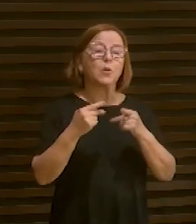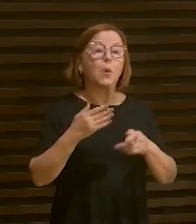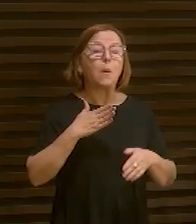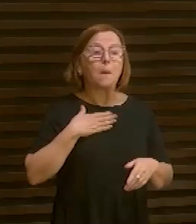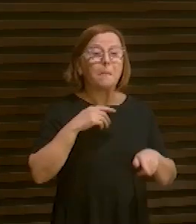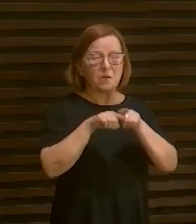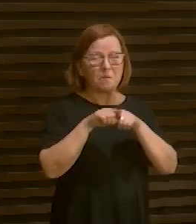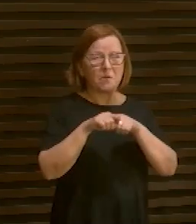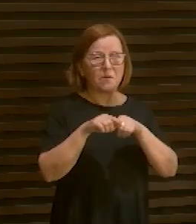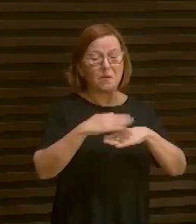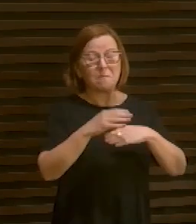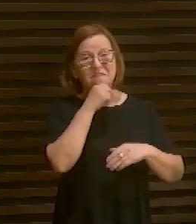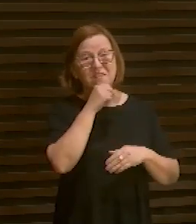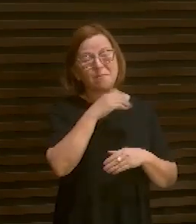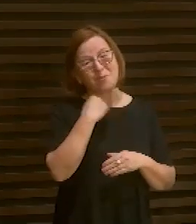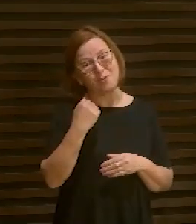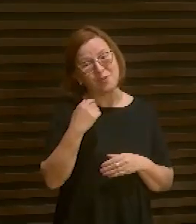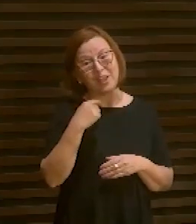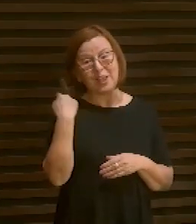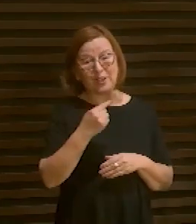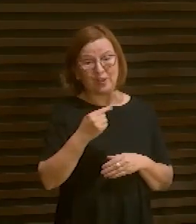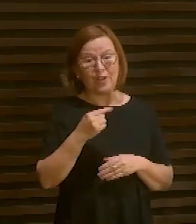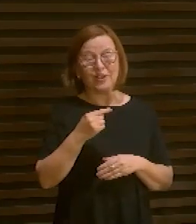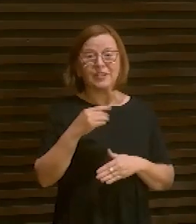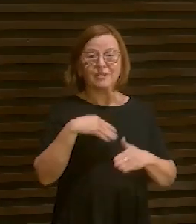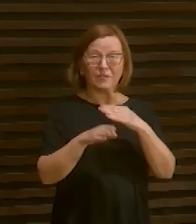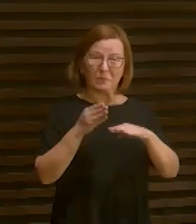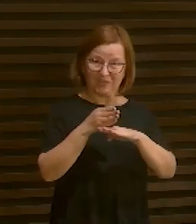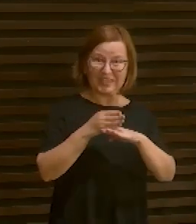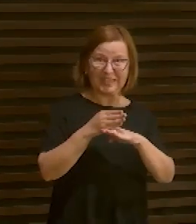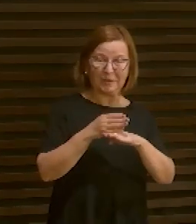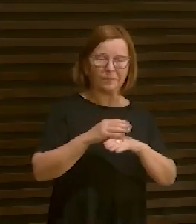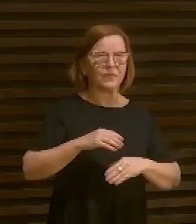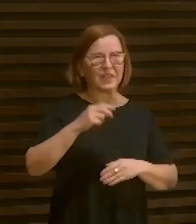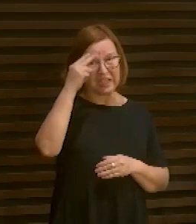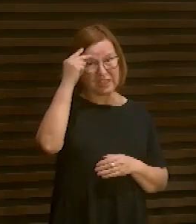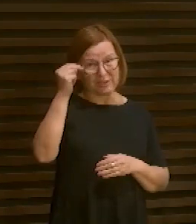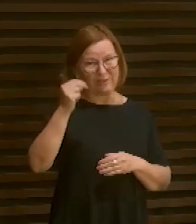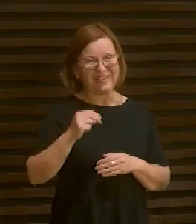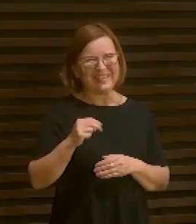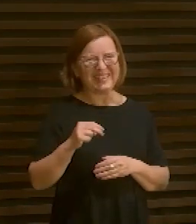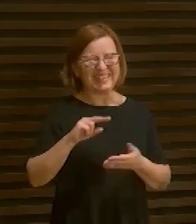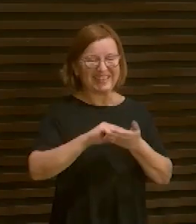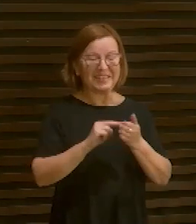e nós fomos fazer uma visita à história dele. A história dele é a igreja.